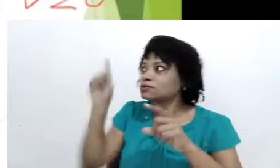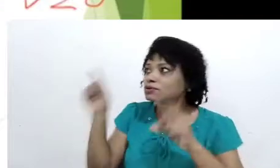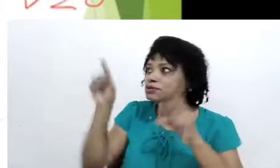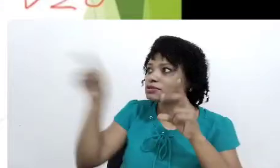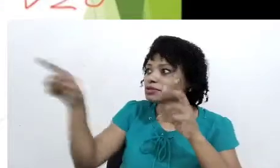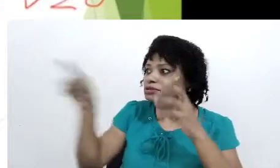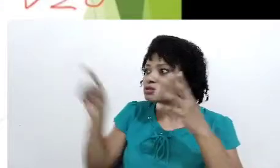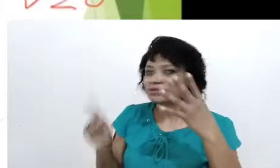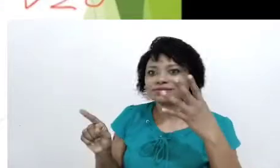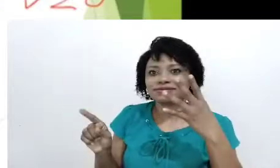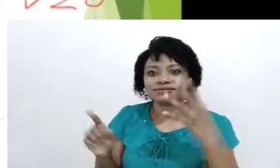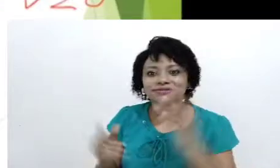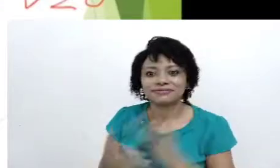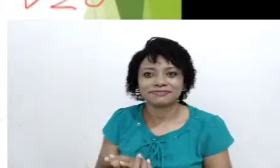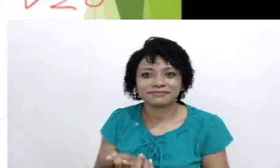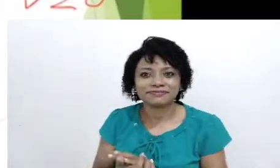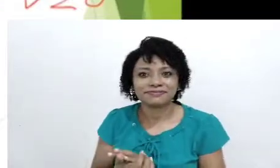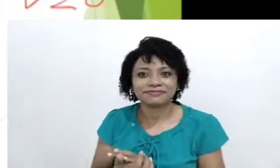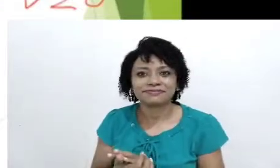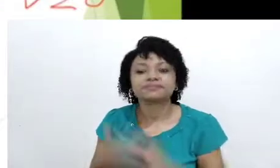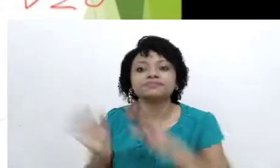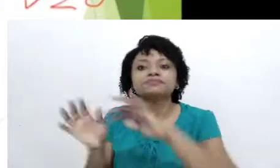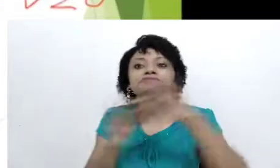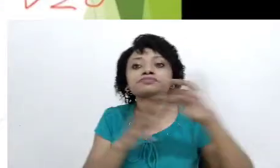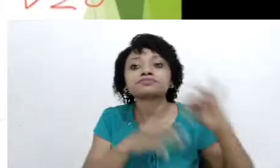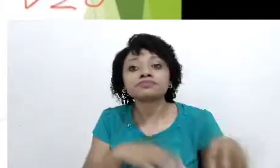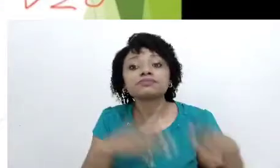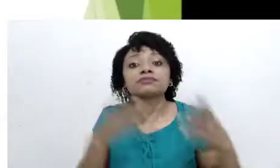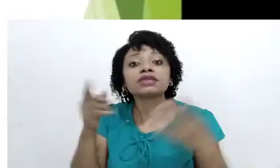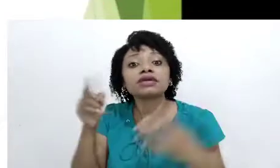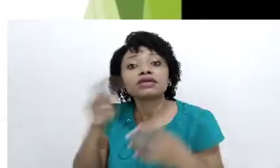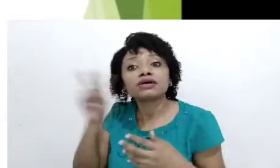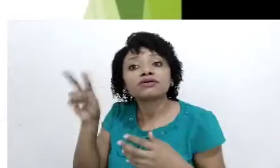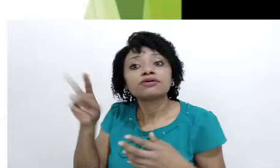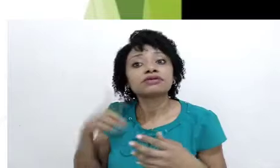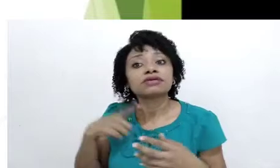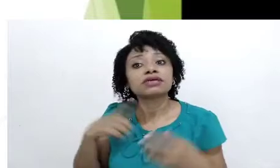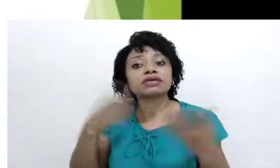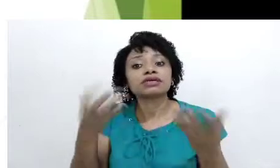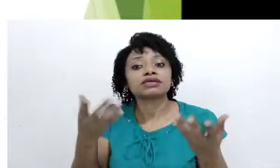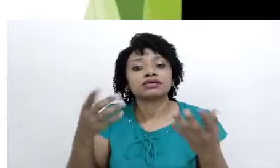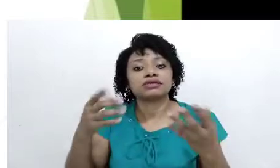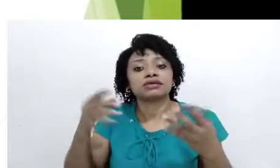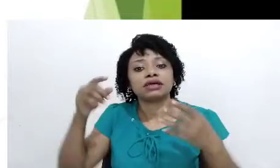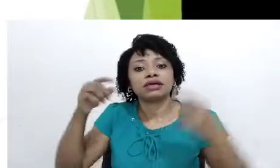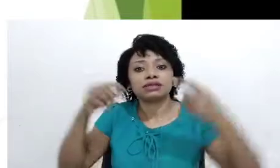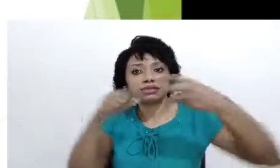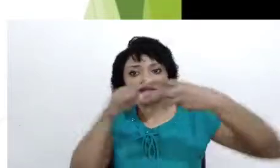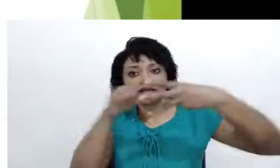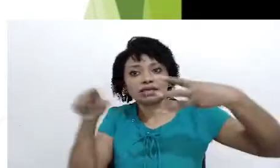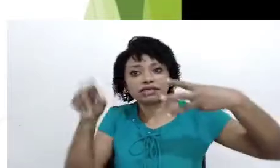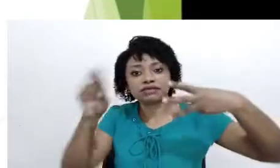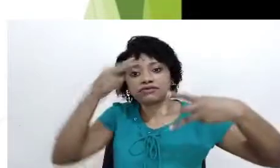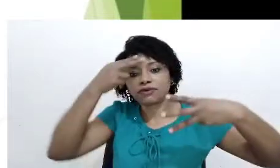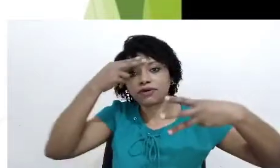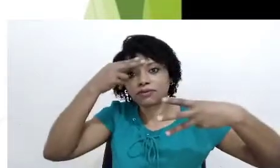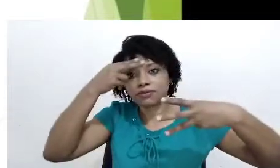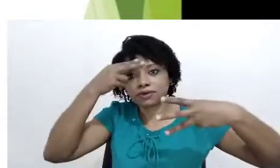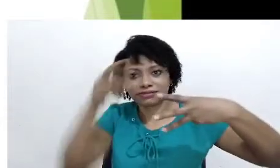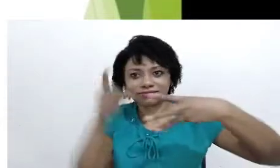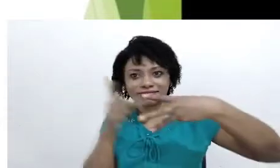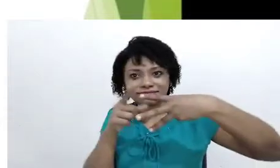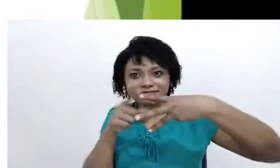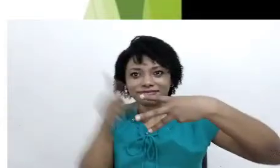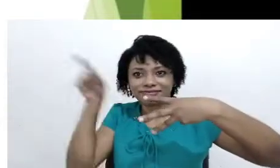gráficos e a essa equação. Já no movimento uniformemente variado, aqui a gente